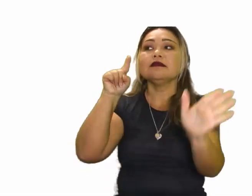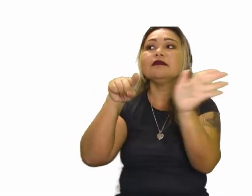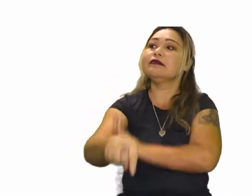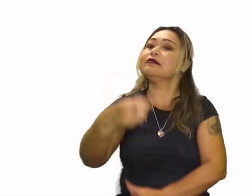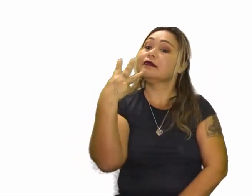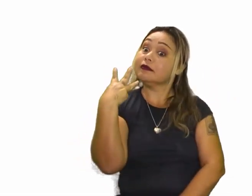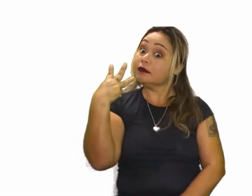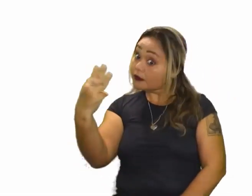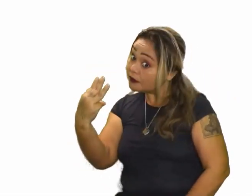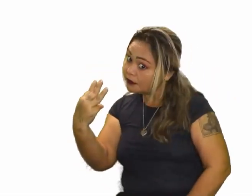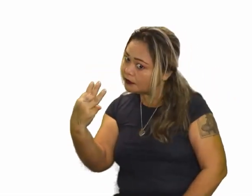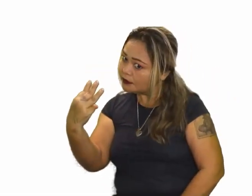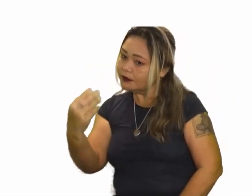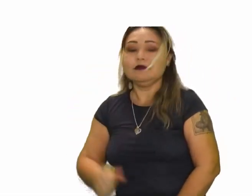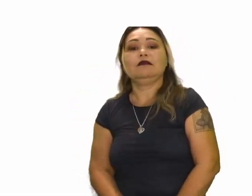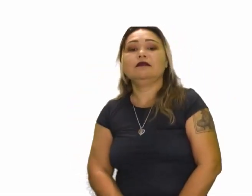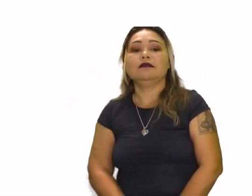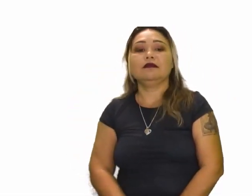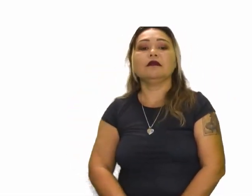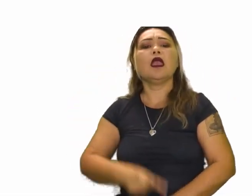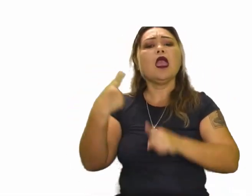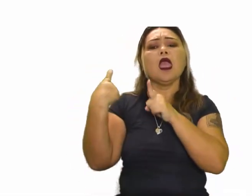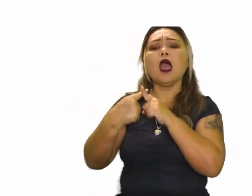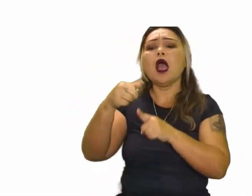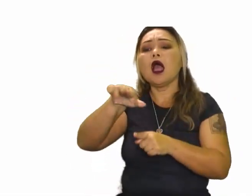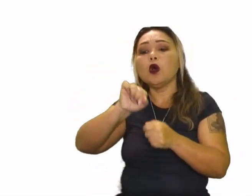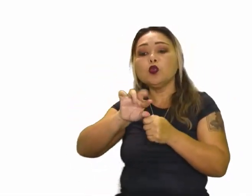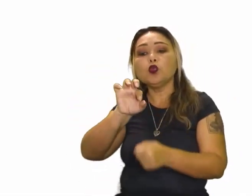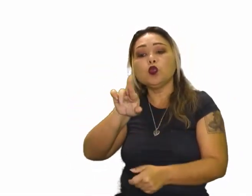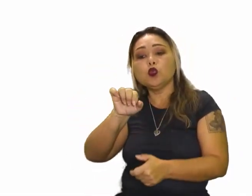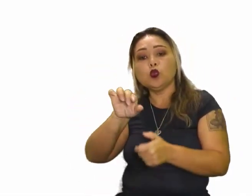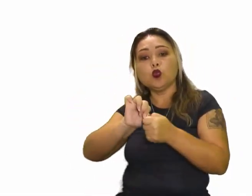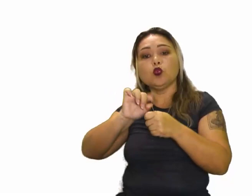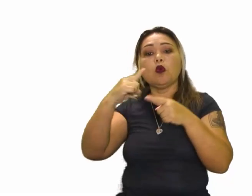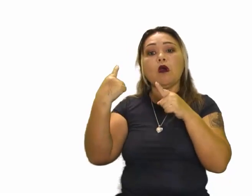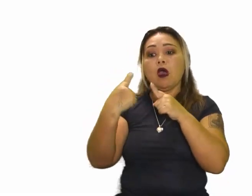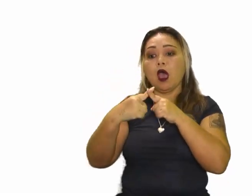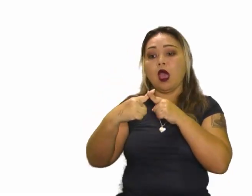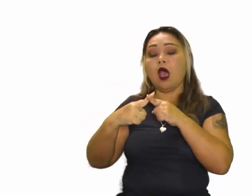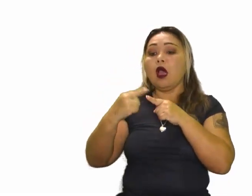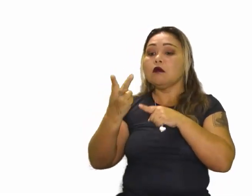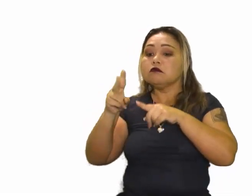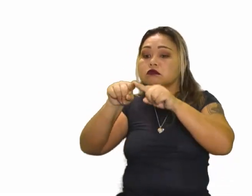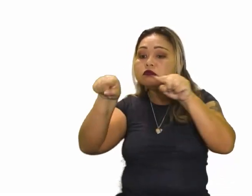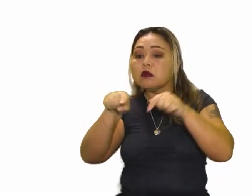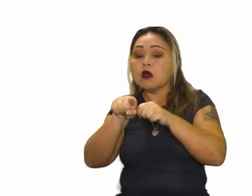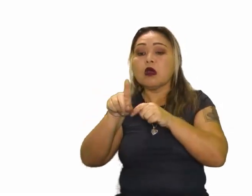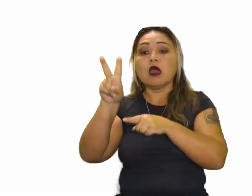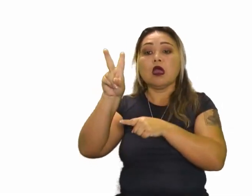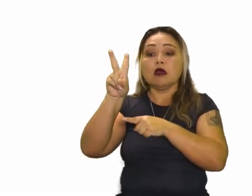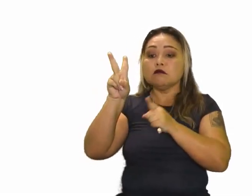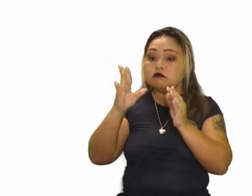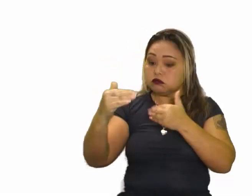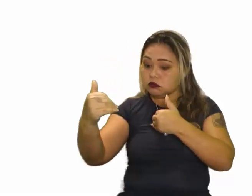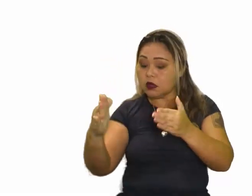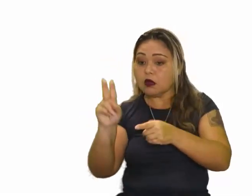número 3. Por que a rã touro pode ser criada em cativeiro?